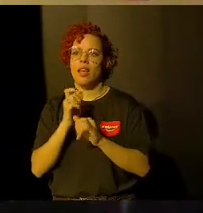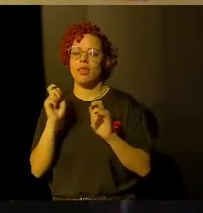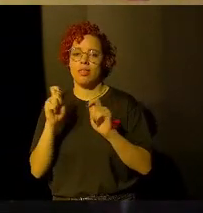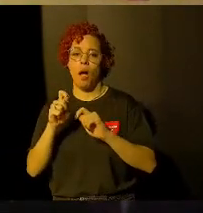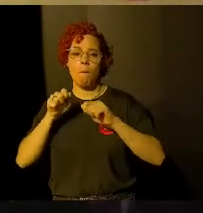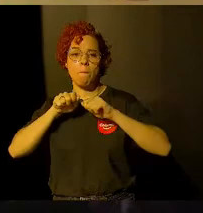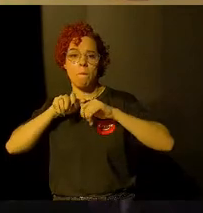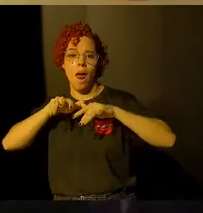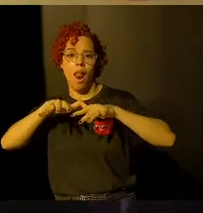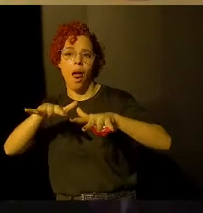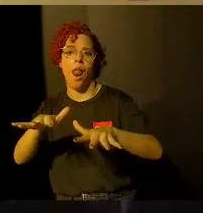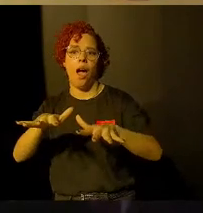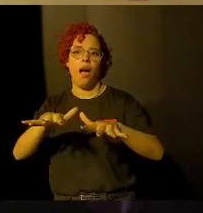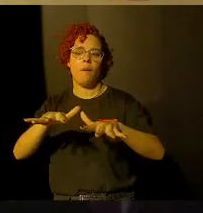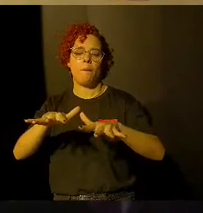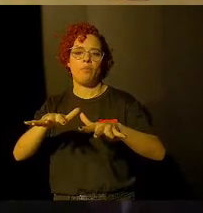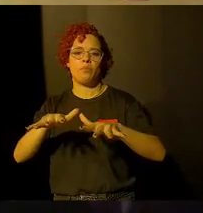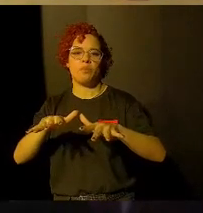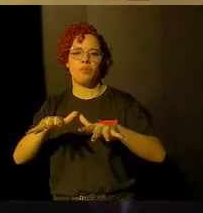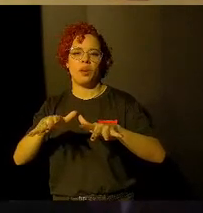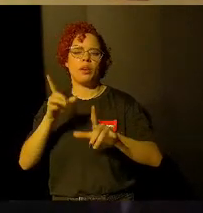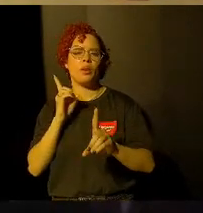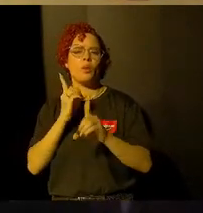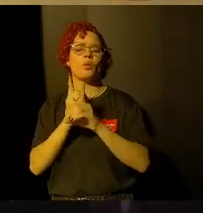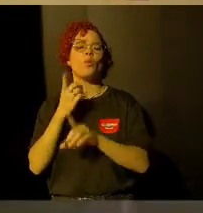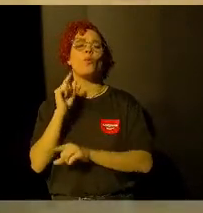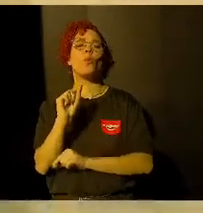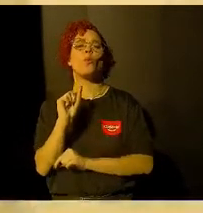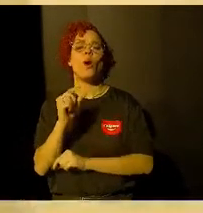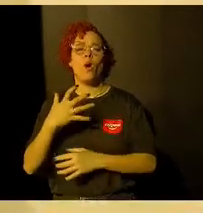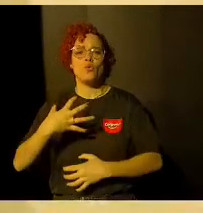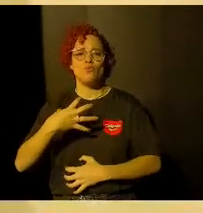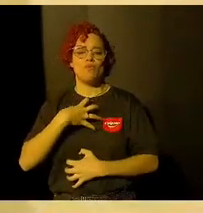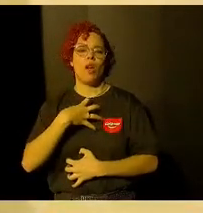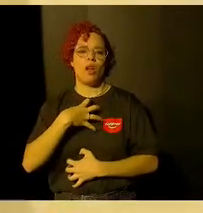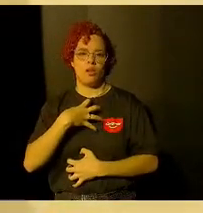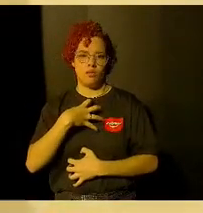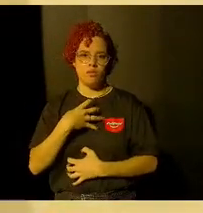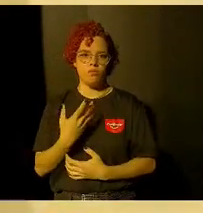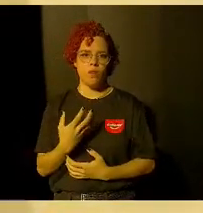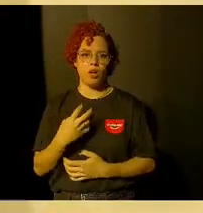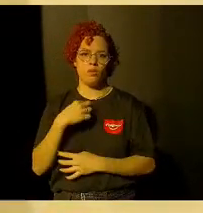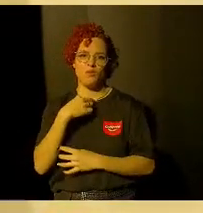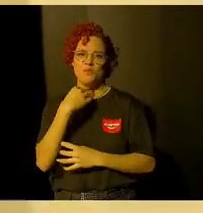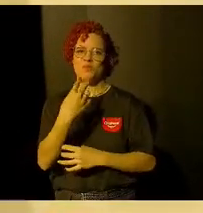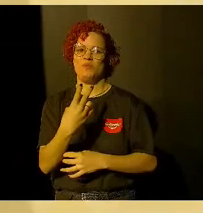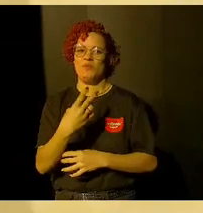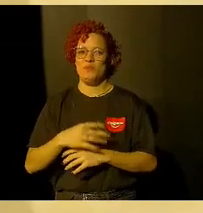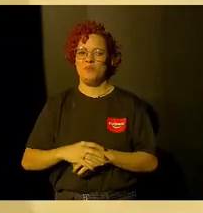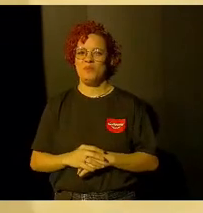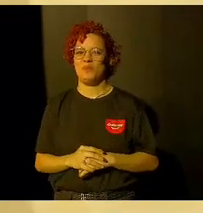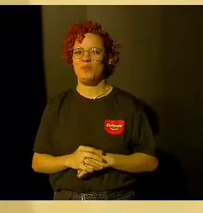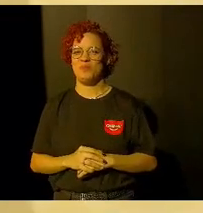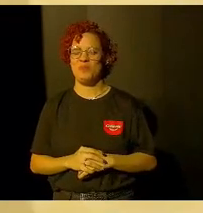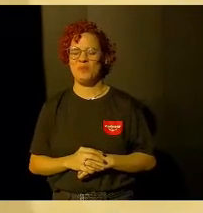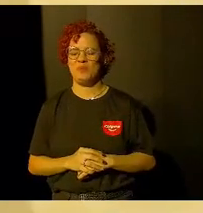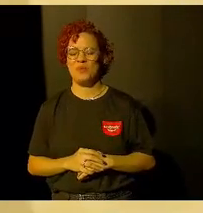na internet e assim encontrou uma maneira de criar comunidade S